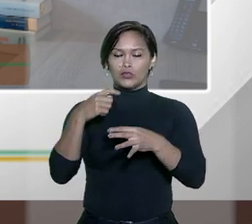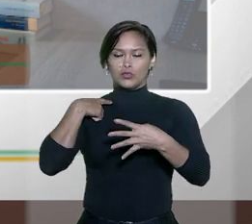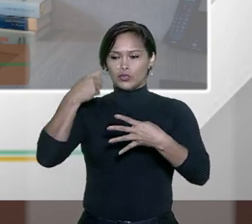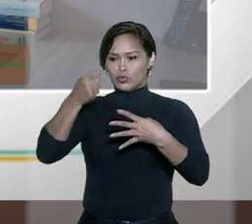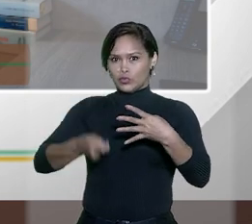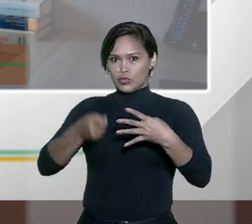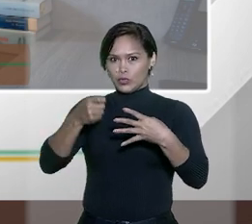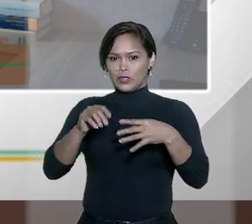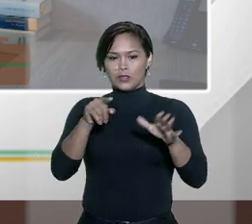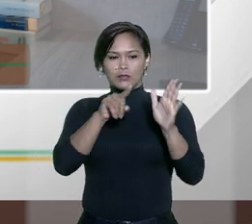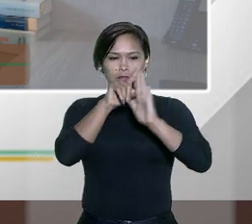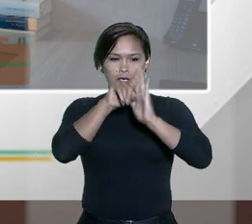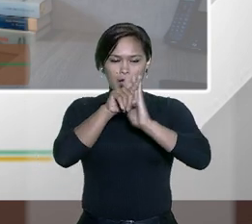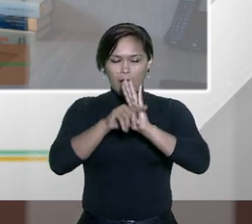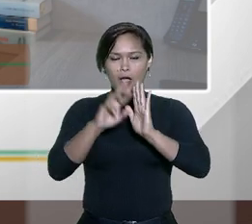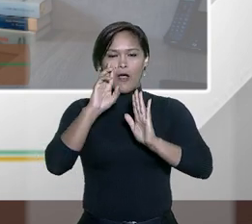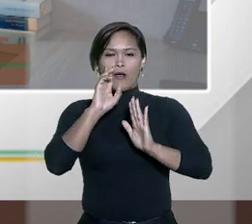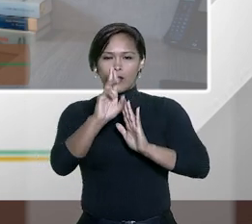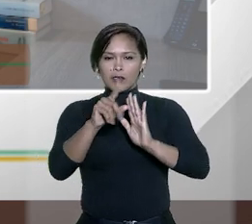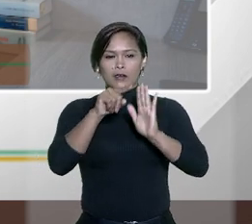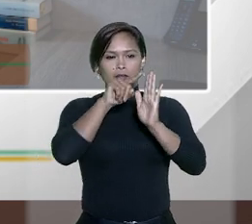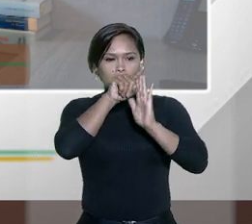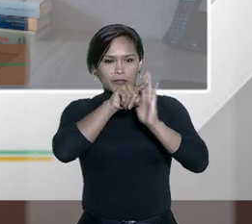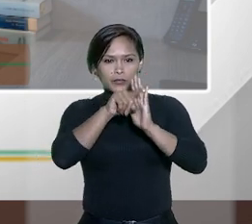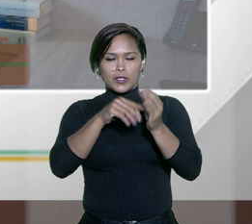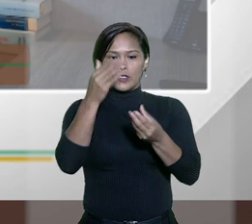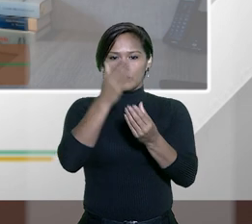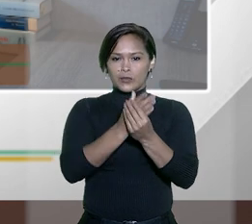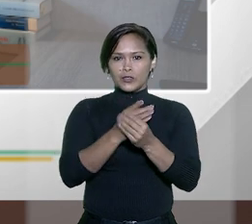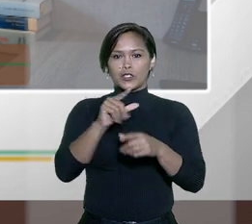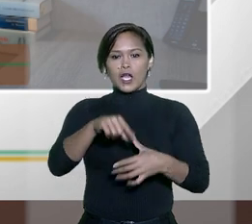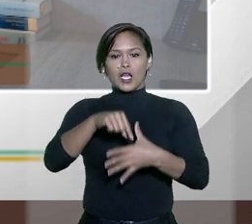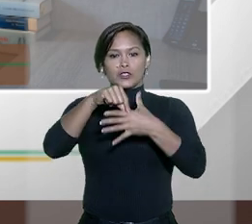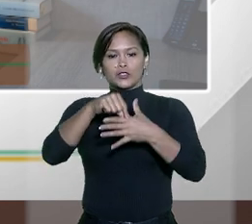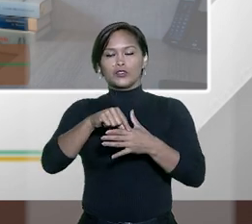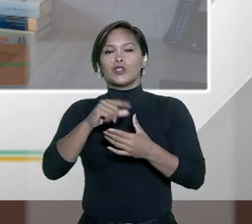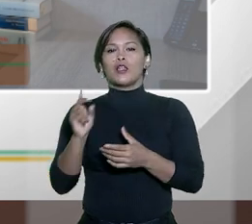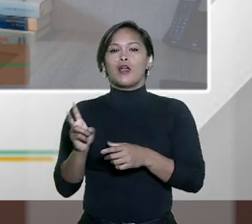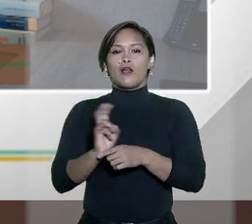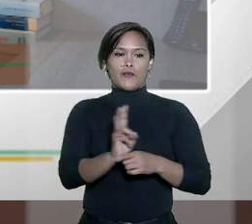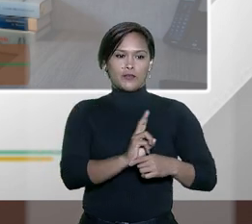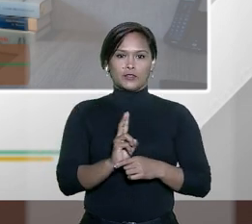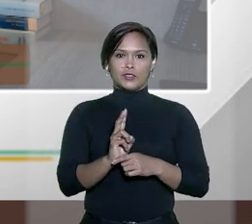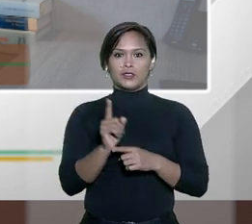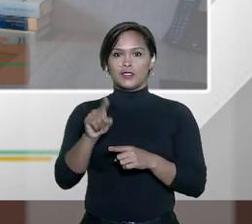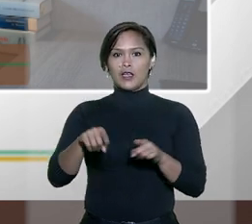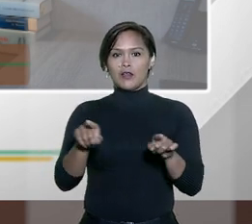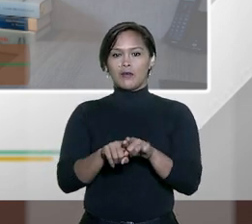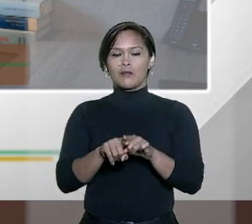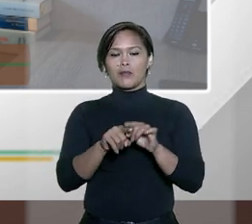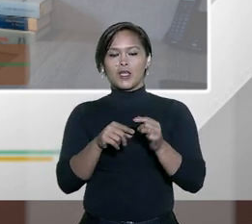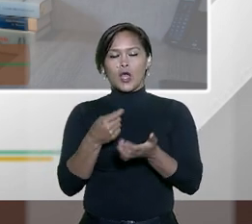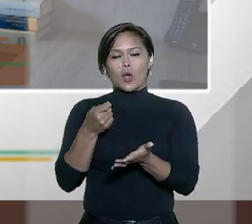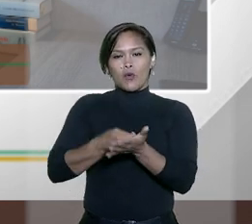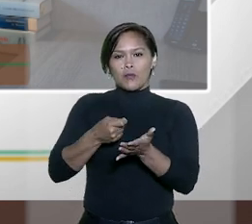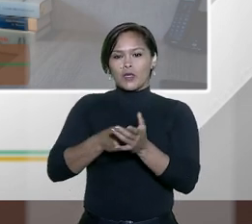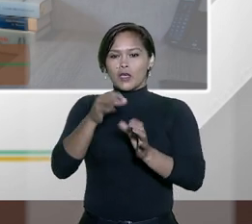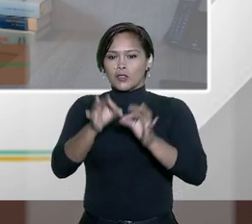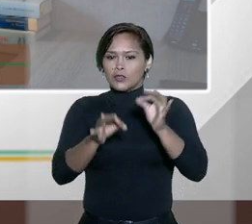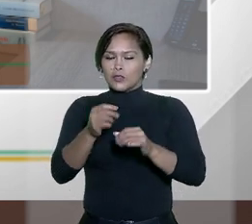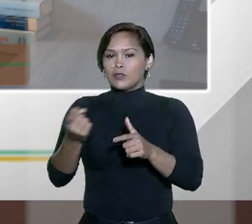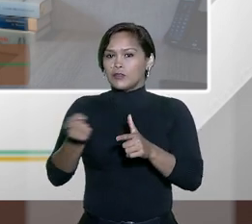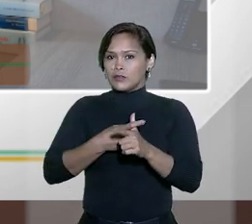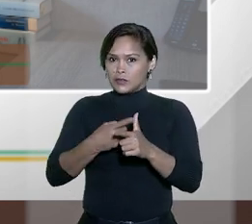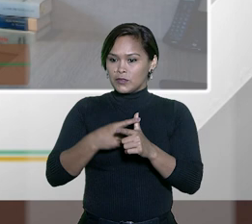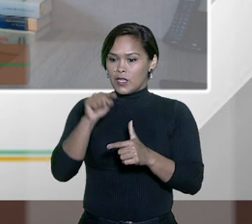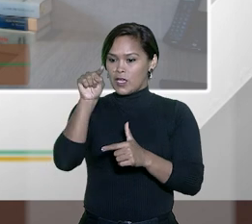juiz que é responsável, né, que o juiz titular da execução fiscal, né, o juiz responsável pela cobrança judicial da